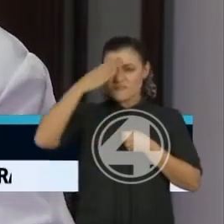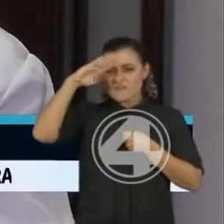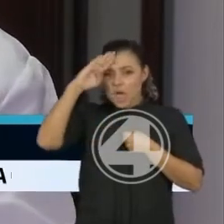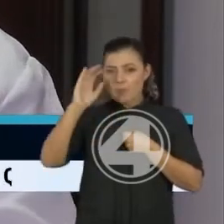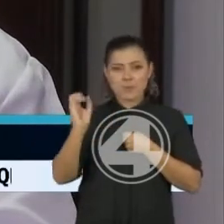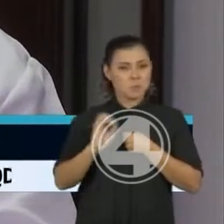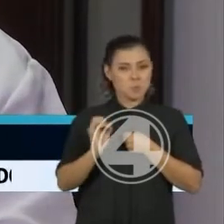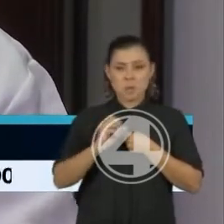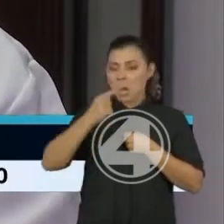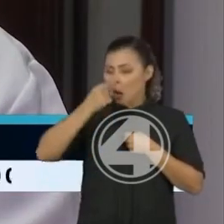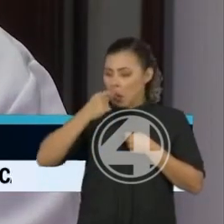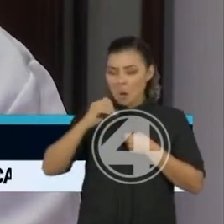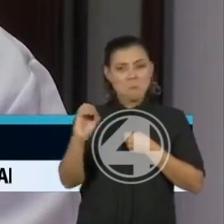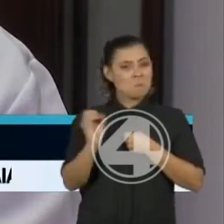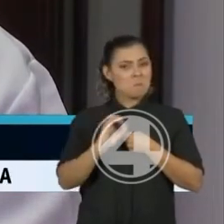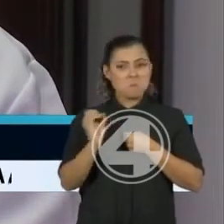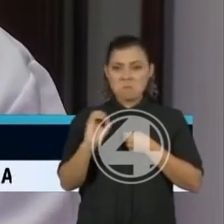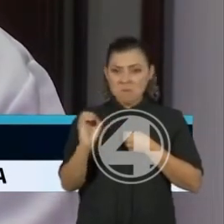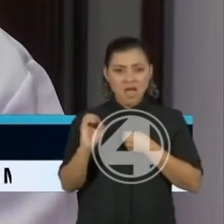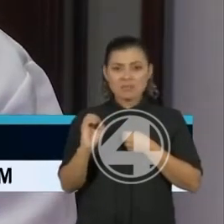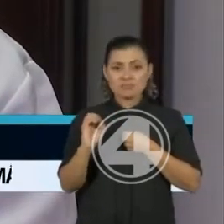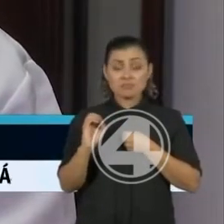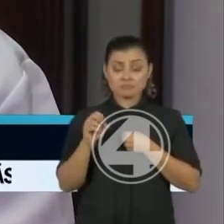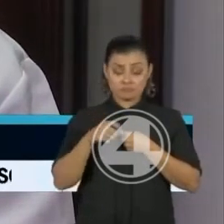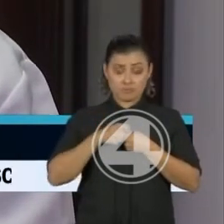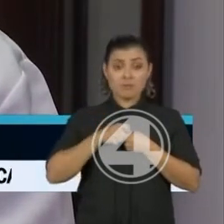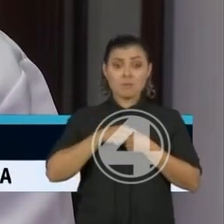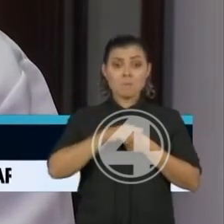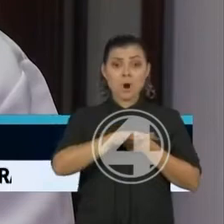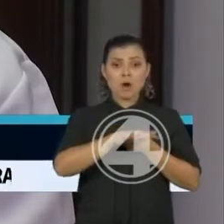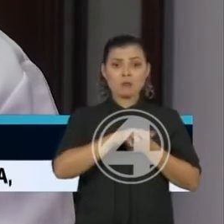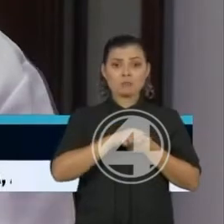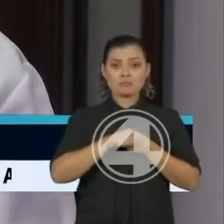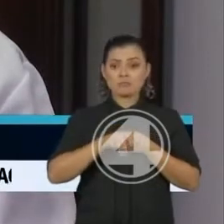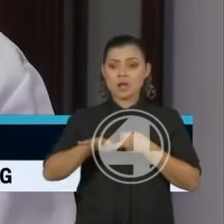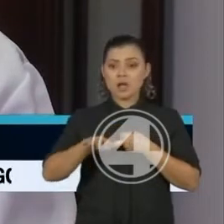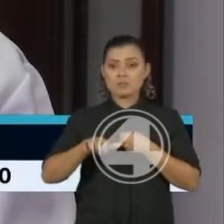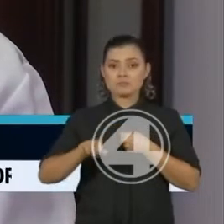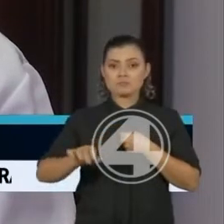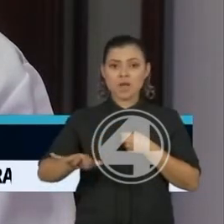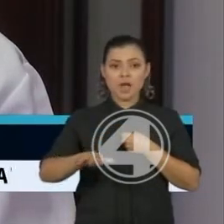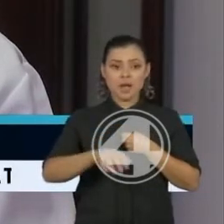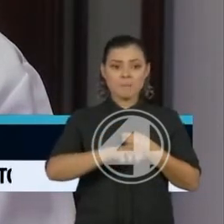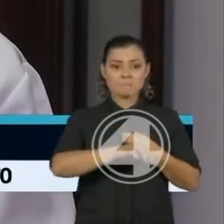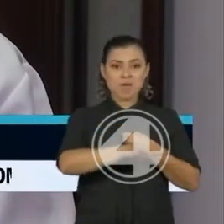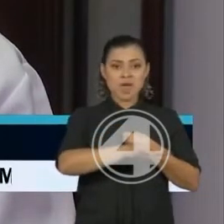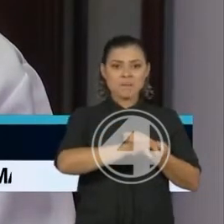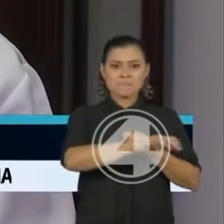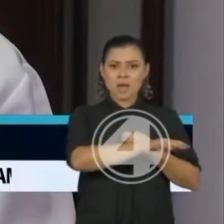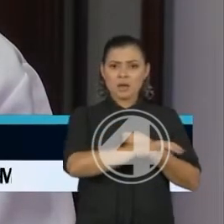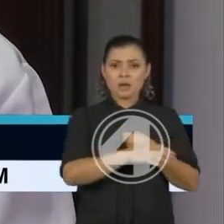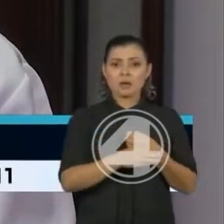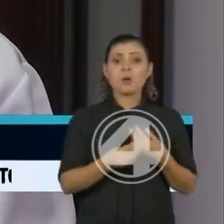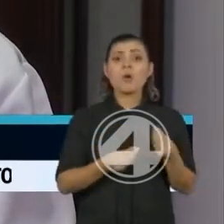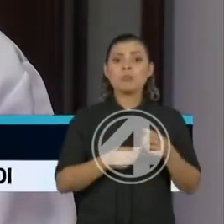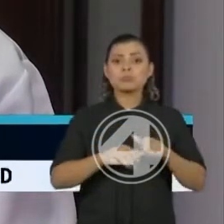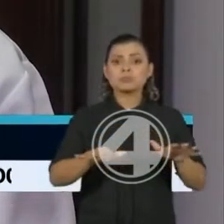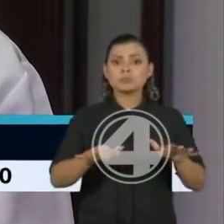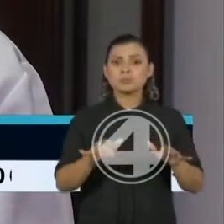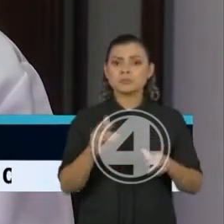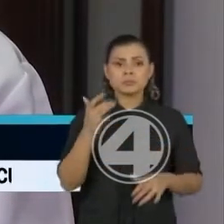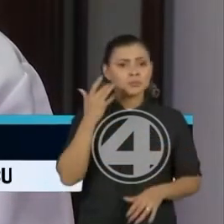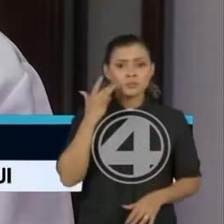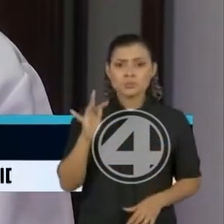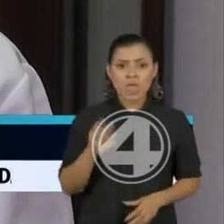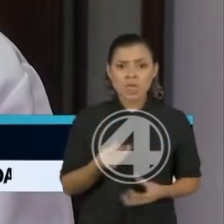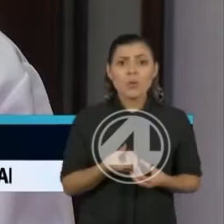recebe o vírus começa a multiplicar e ela ainda não tem sintoma quanto é a capacidade de transmissão não